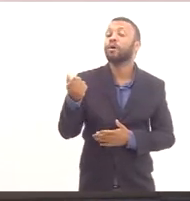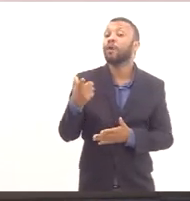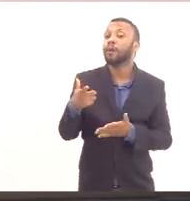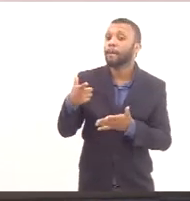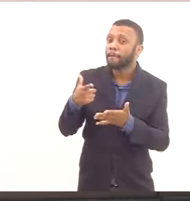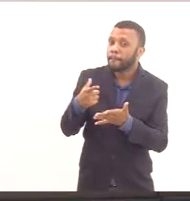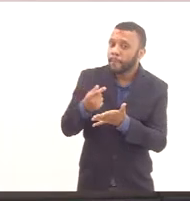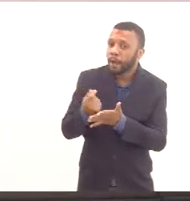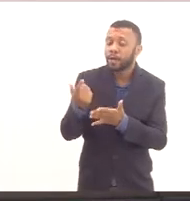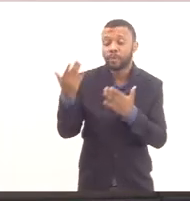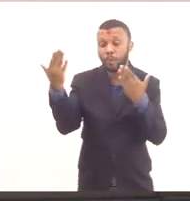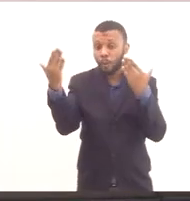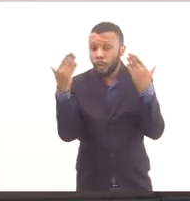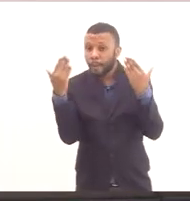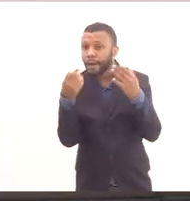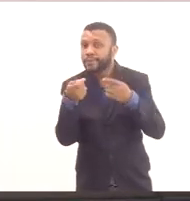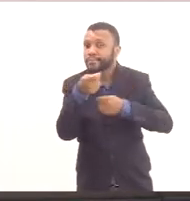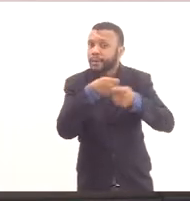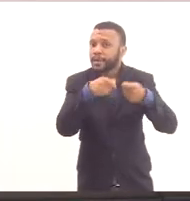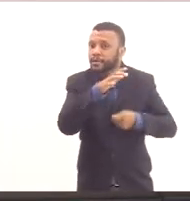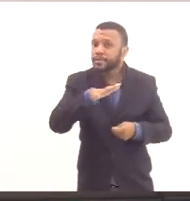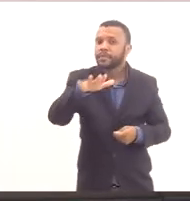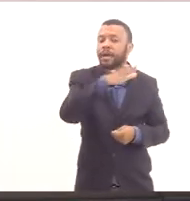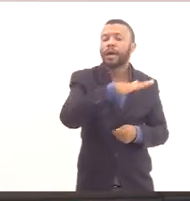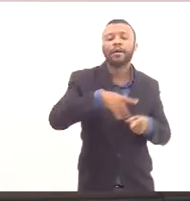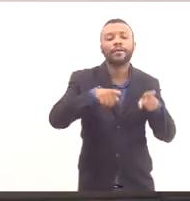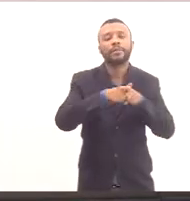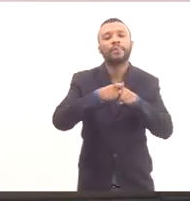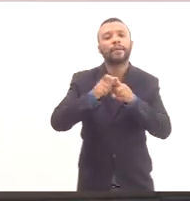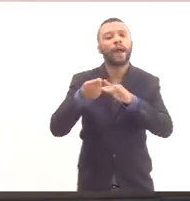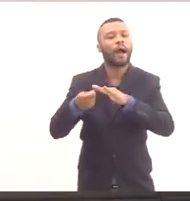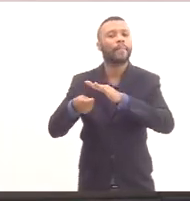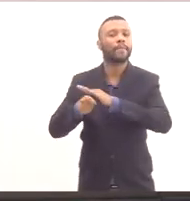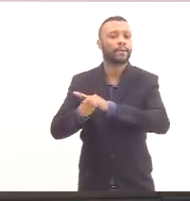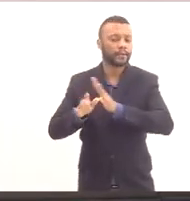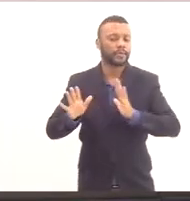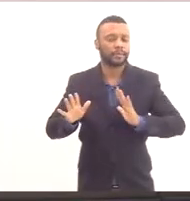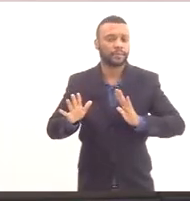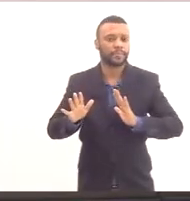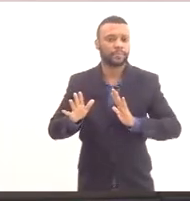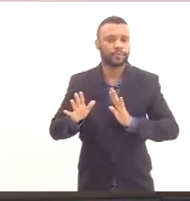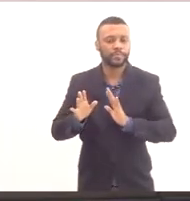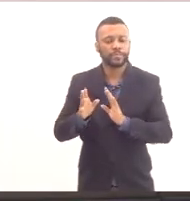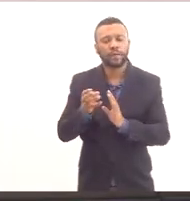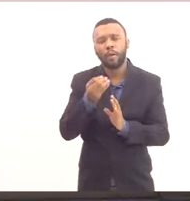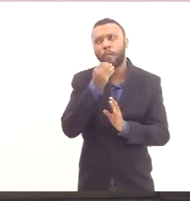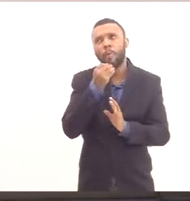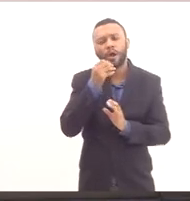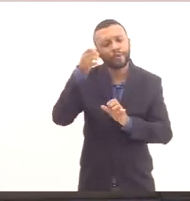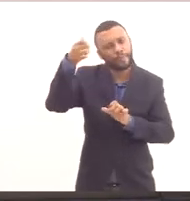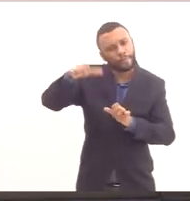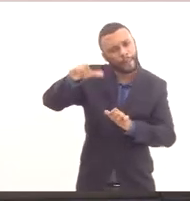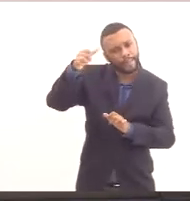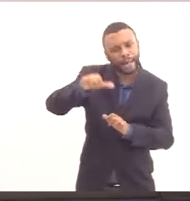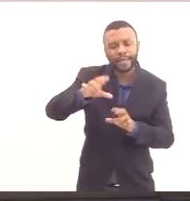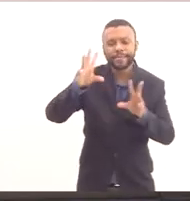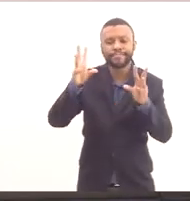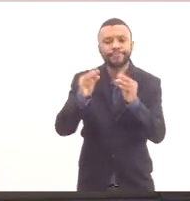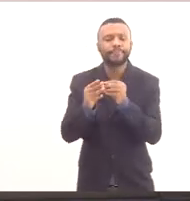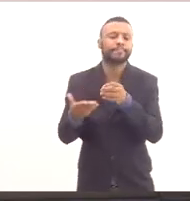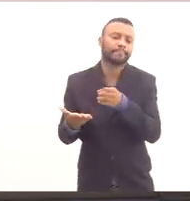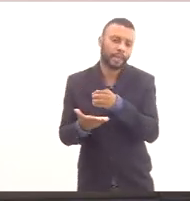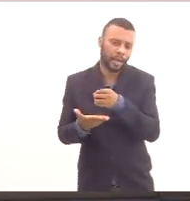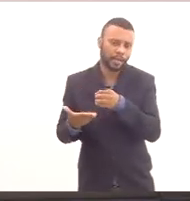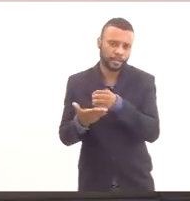mercado imobiliário enfim Inclusive a própria aplicação Porque pelo que se pode ir também numa análise superficial